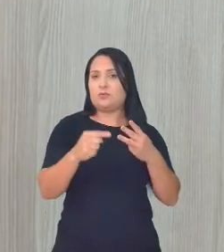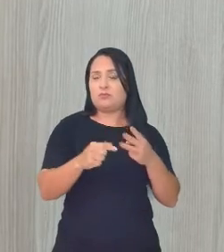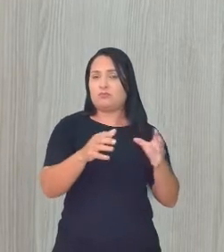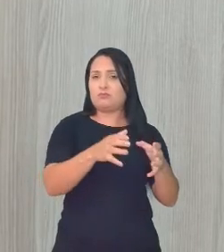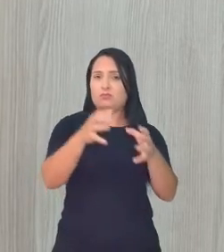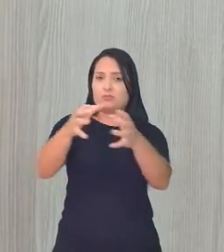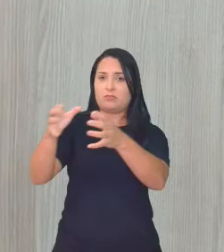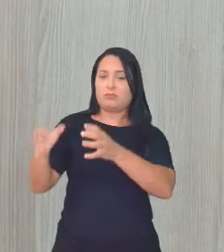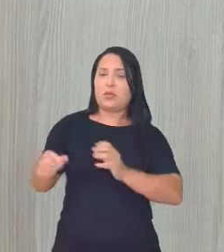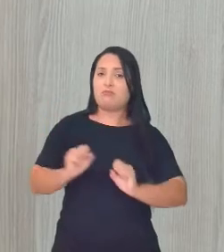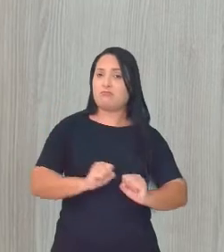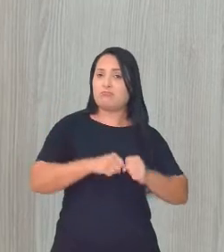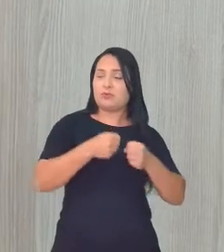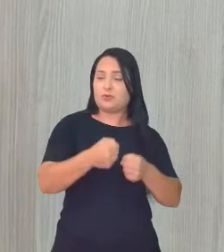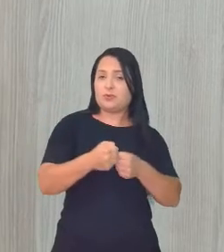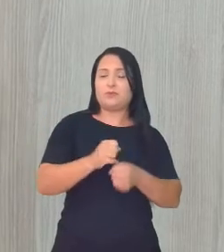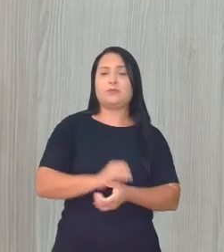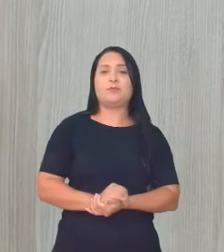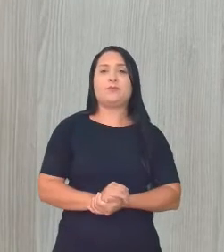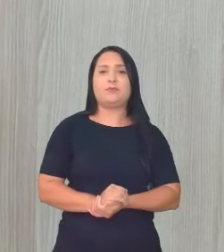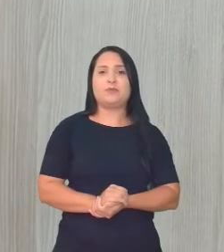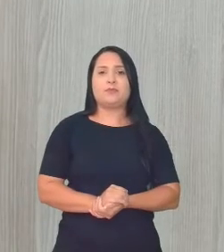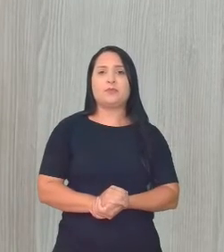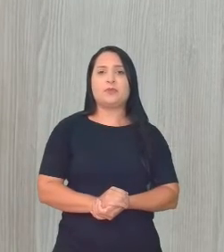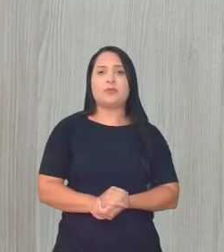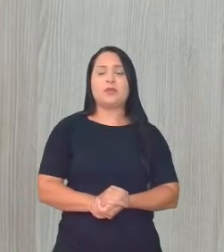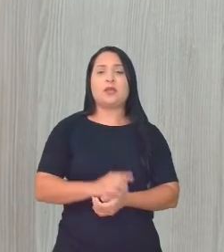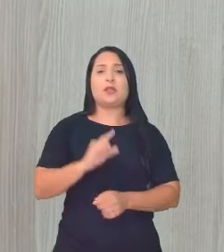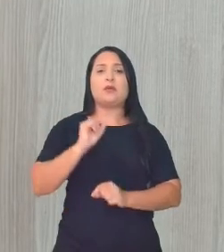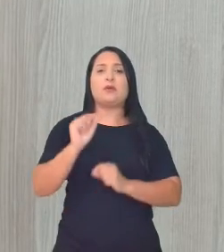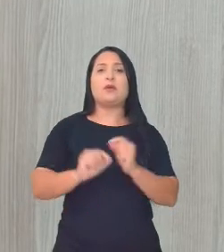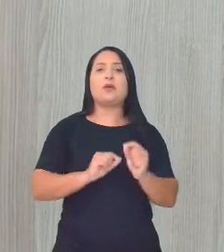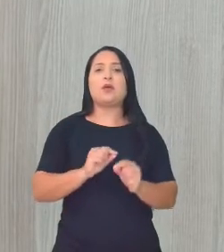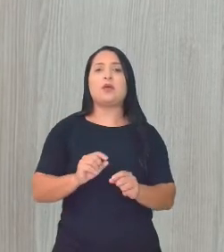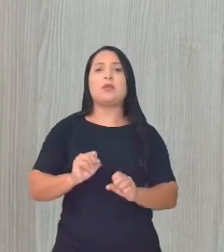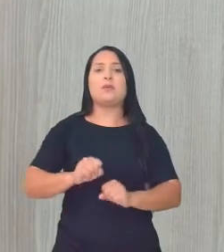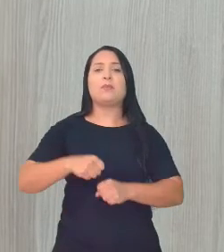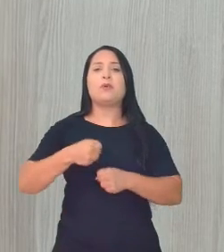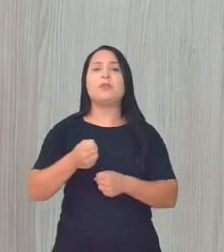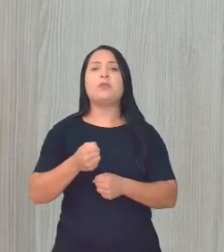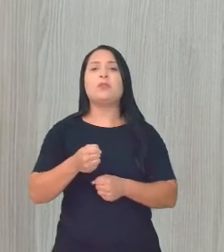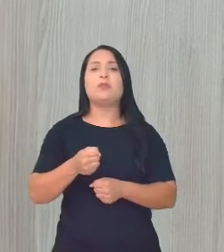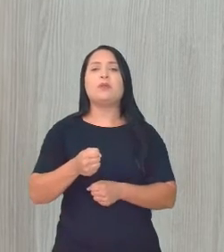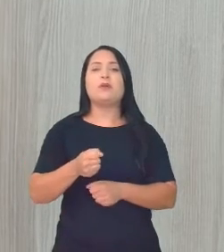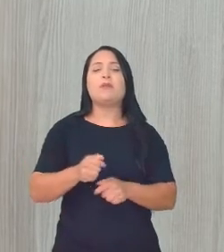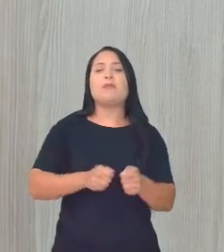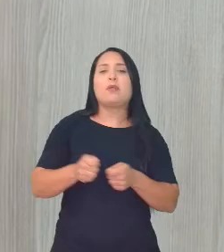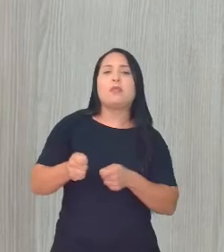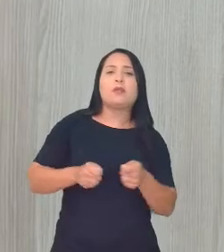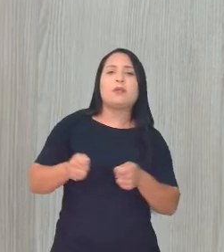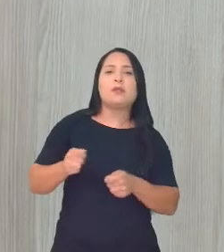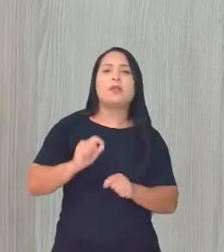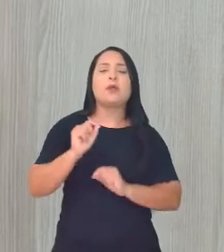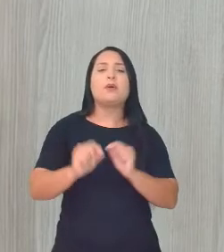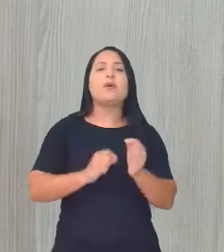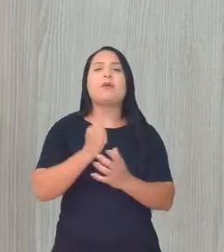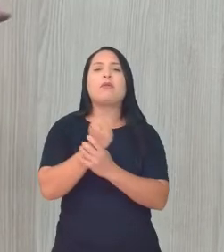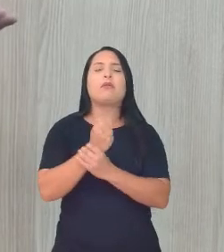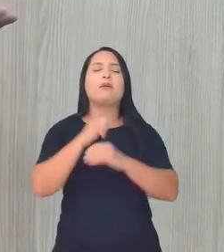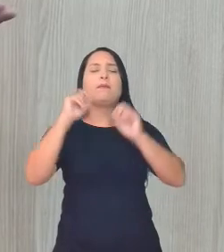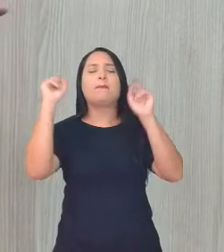poderes. Aí é justamente essa questão do poder moderador, trazer essa questão da estabilidade,